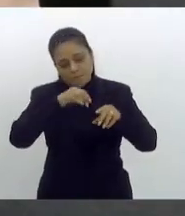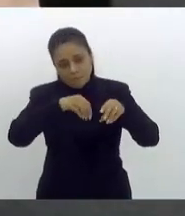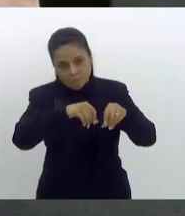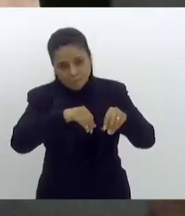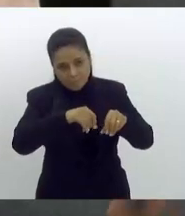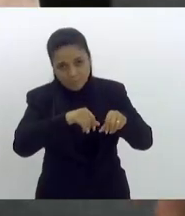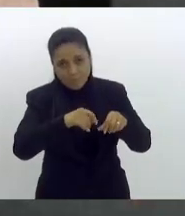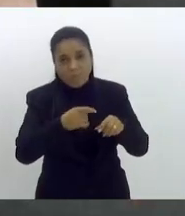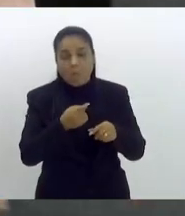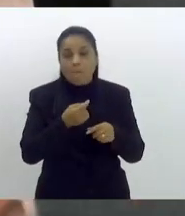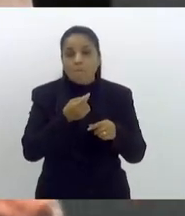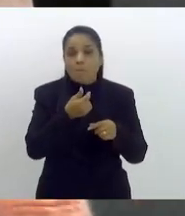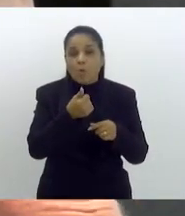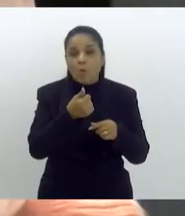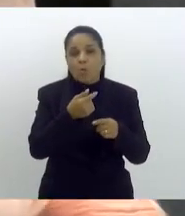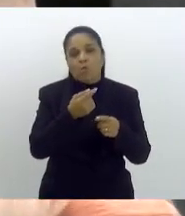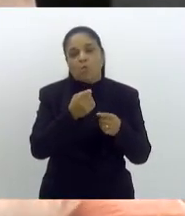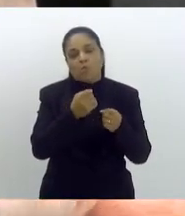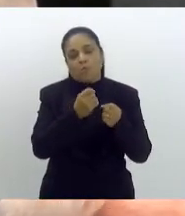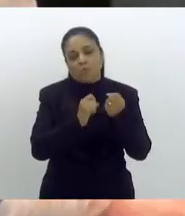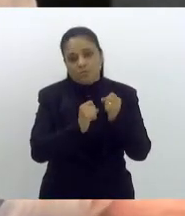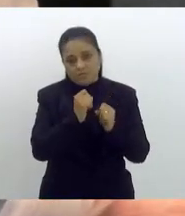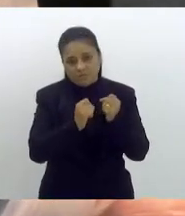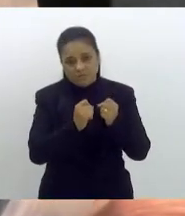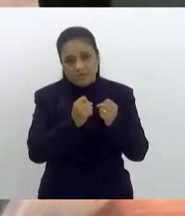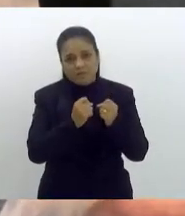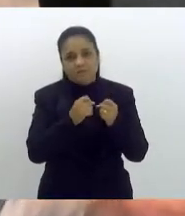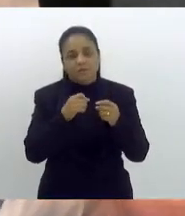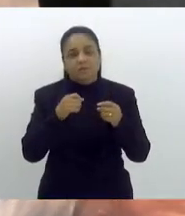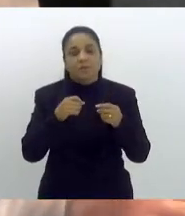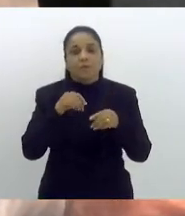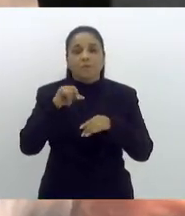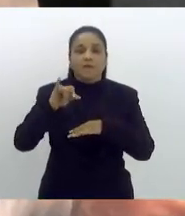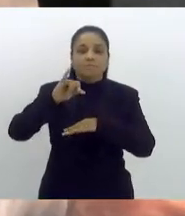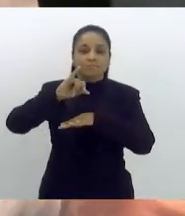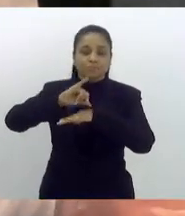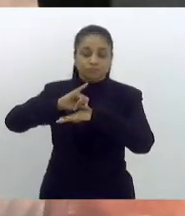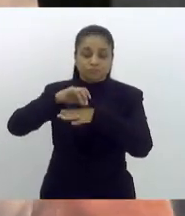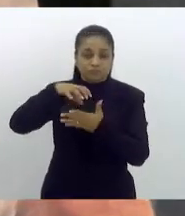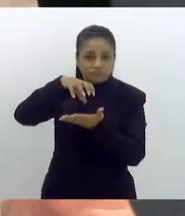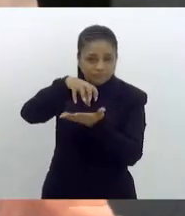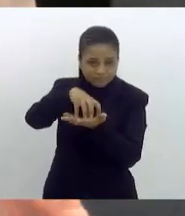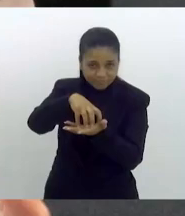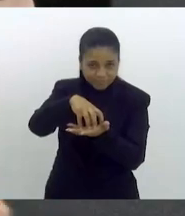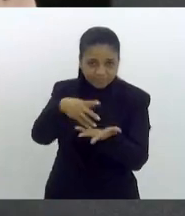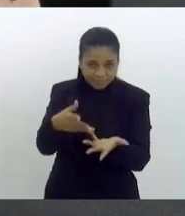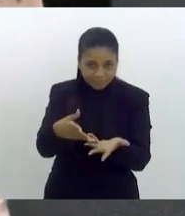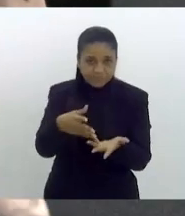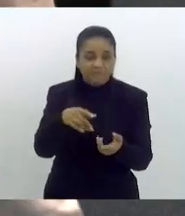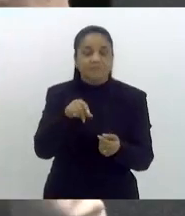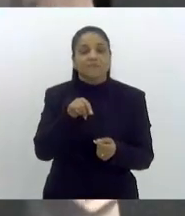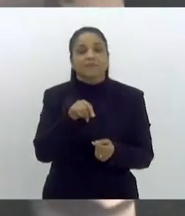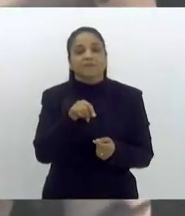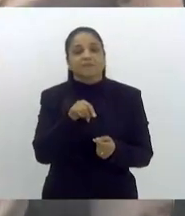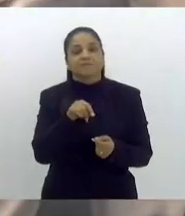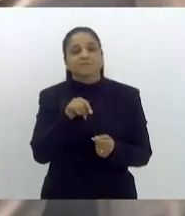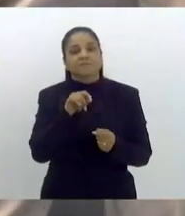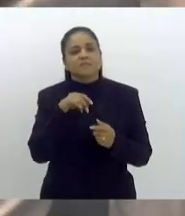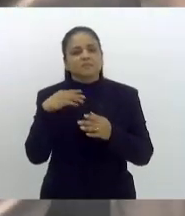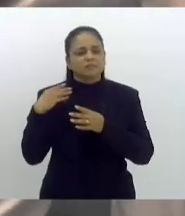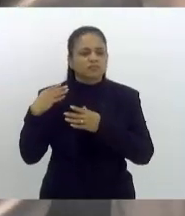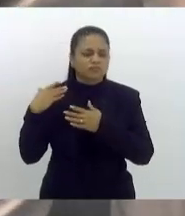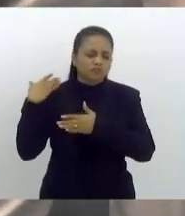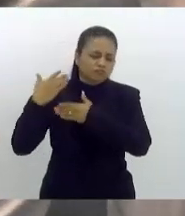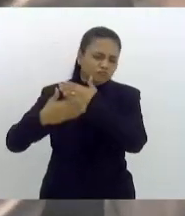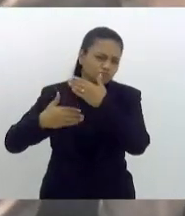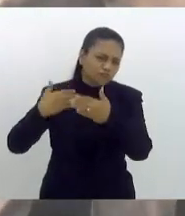processados para o processamento no centro capitalismo isso vem se desenhando há muito